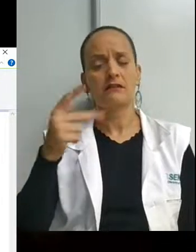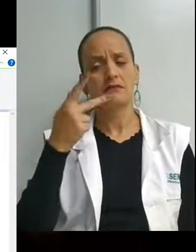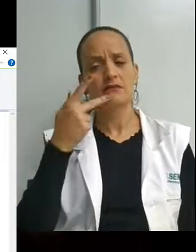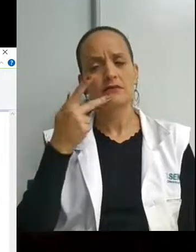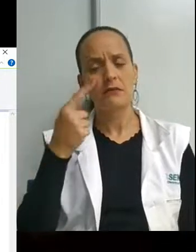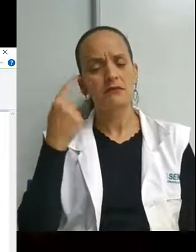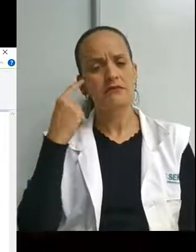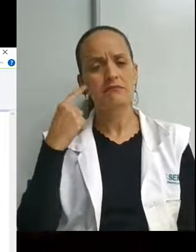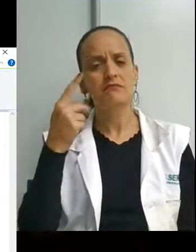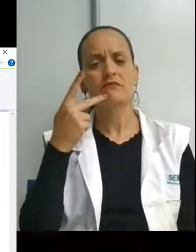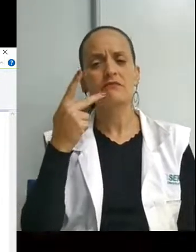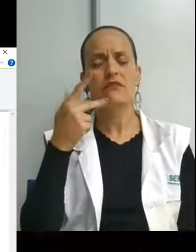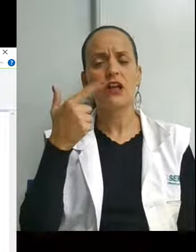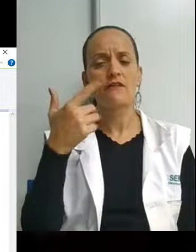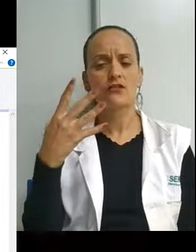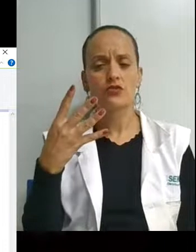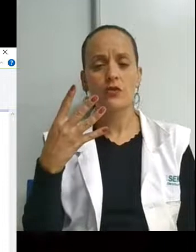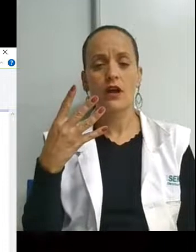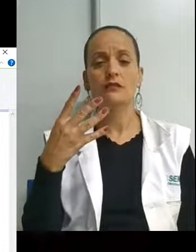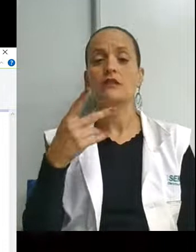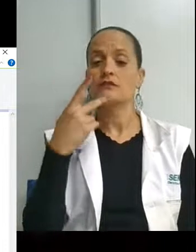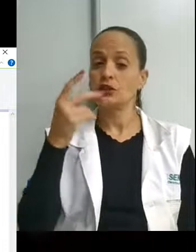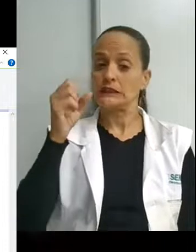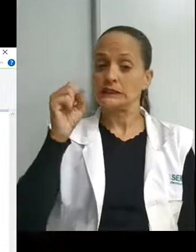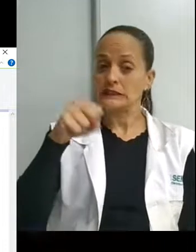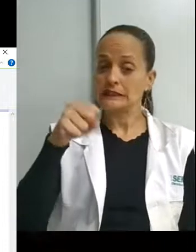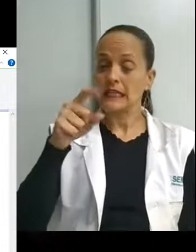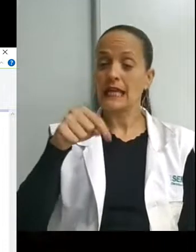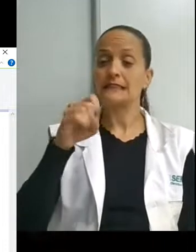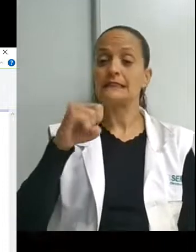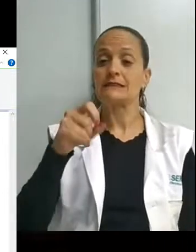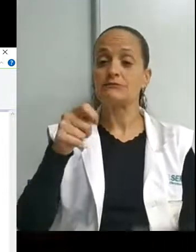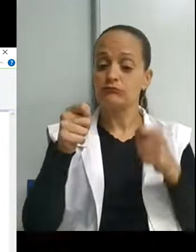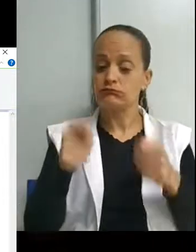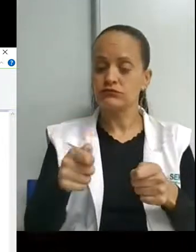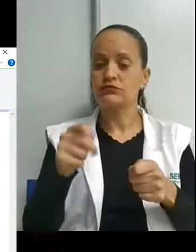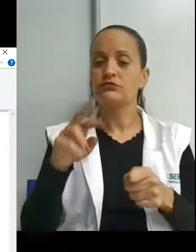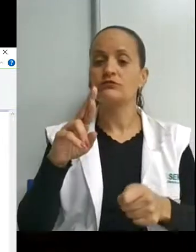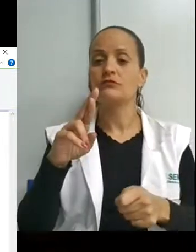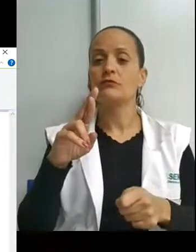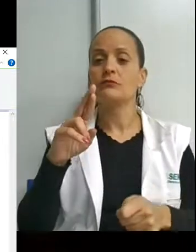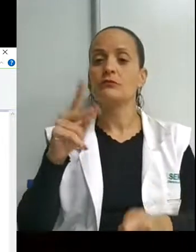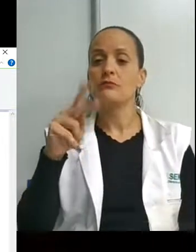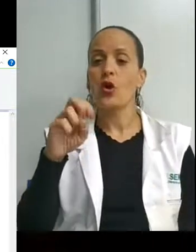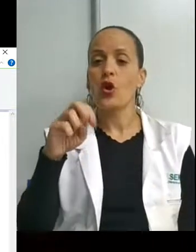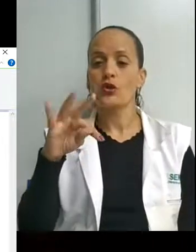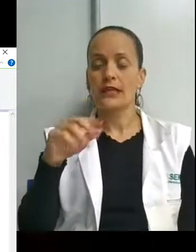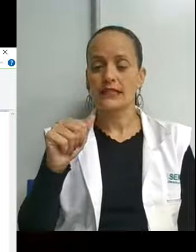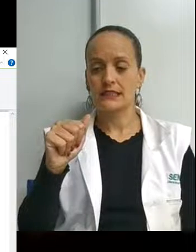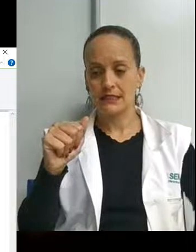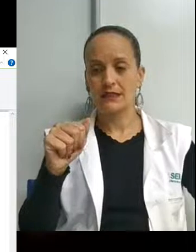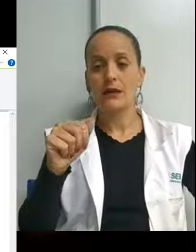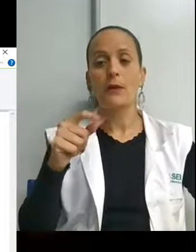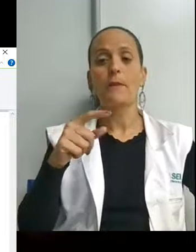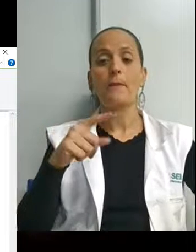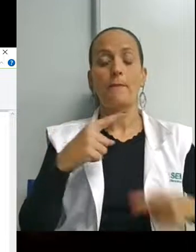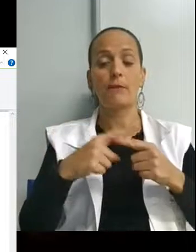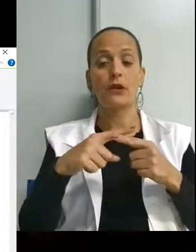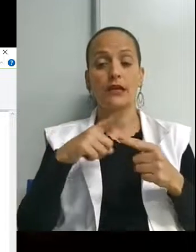De potência ativa, sim, né? Se vocês analisarem aqui o conteúdo, é porque a gente tem 3 tipos de potência. A gente tem a